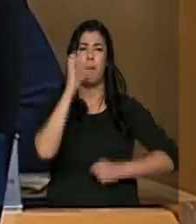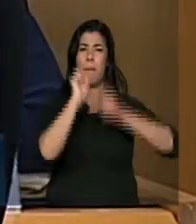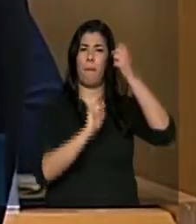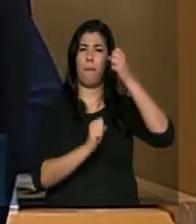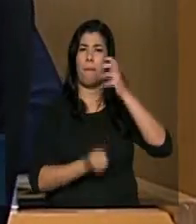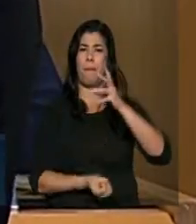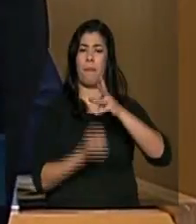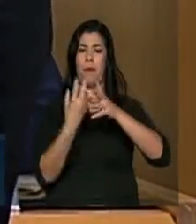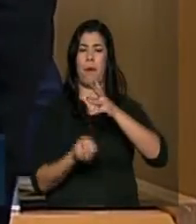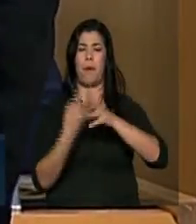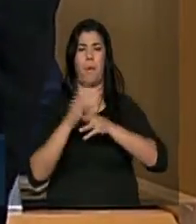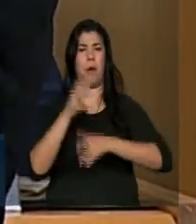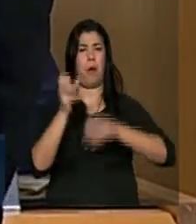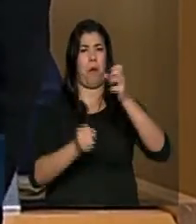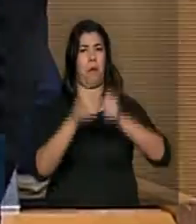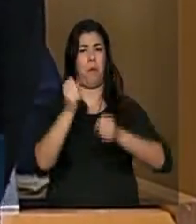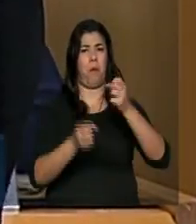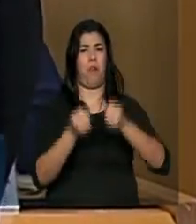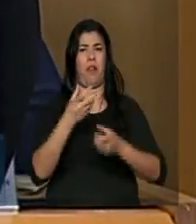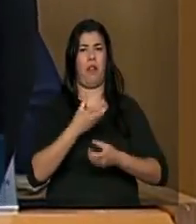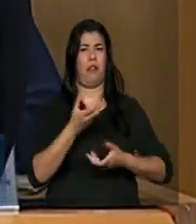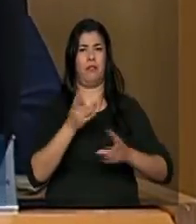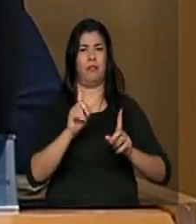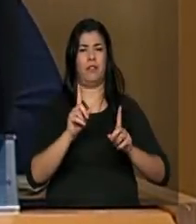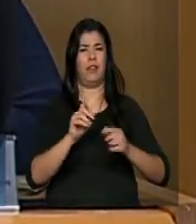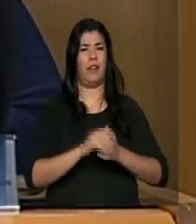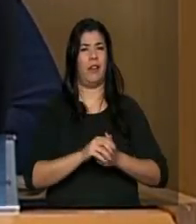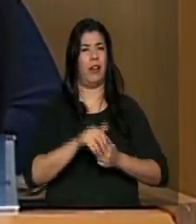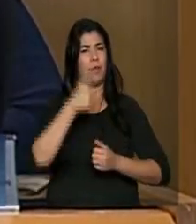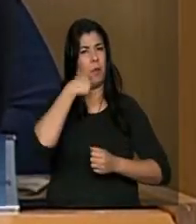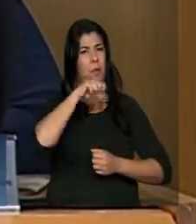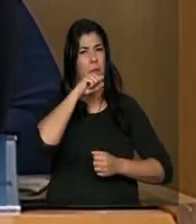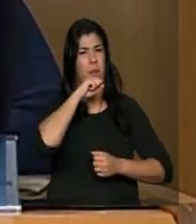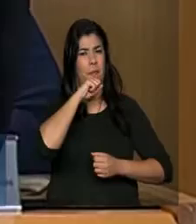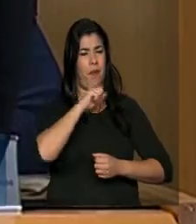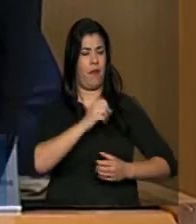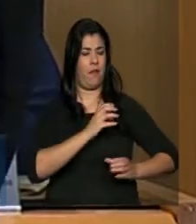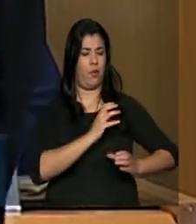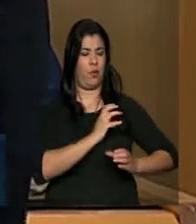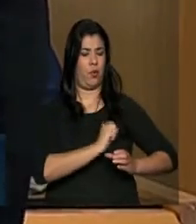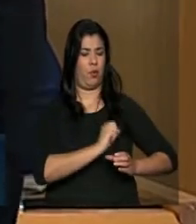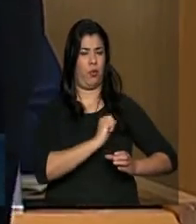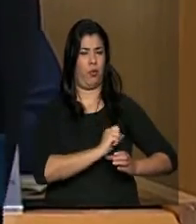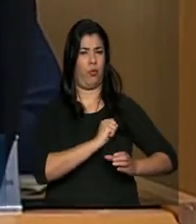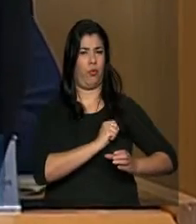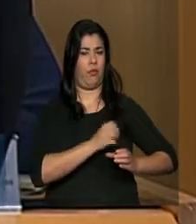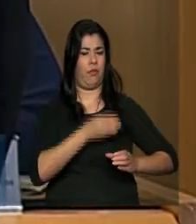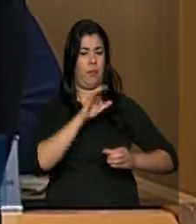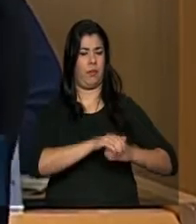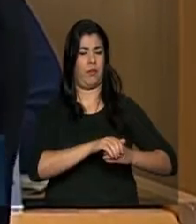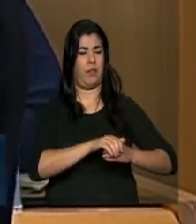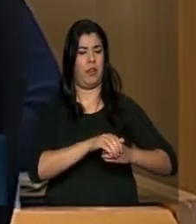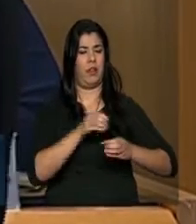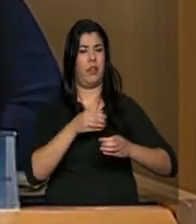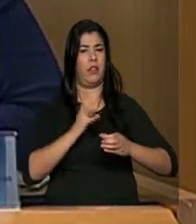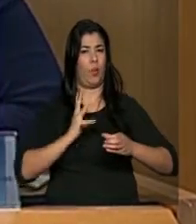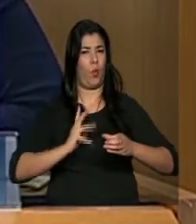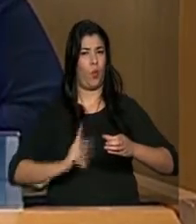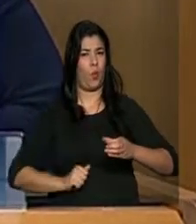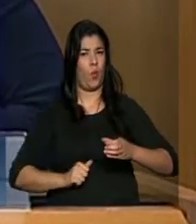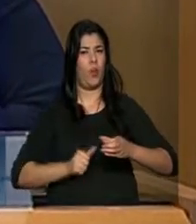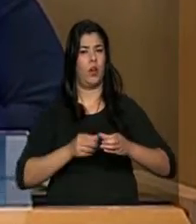com tecnologia, do leite para doação, do leite que é doado, pasteurizado